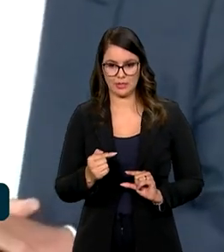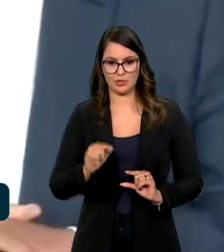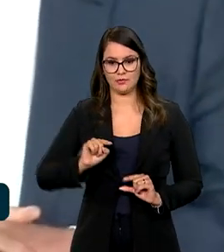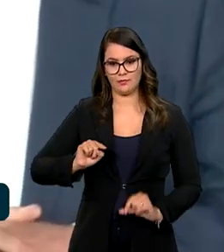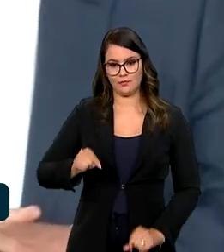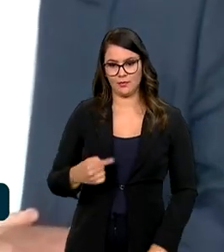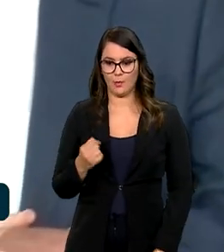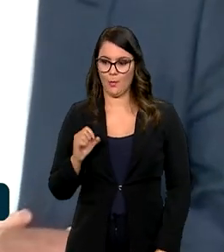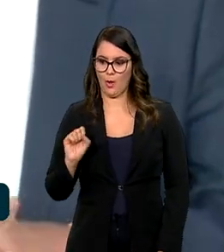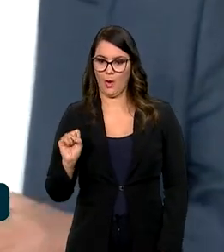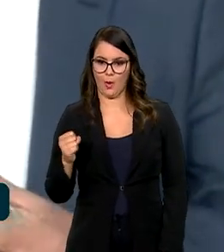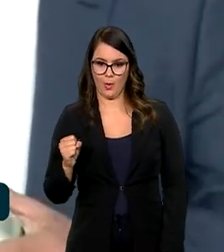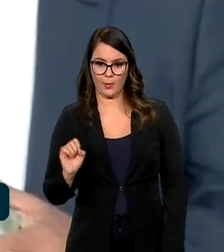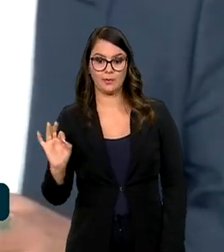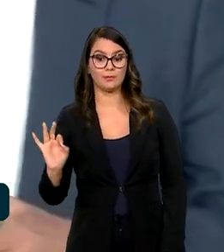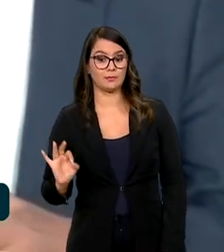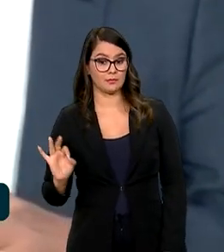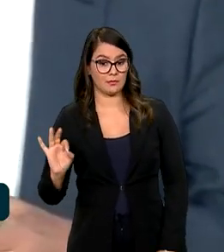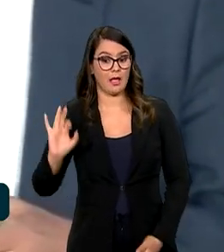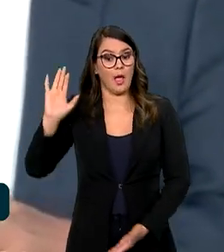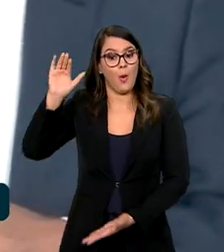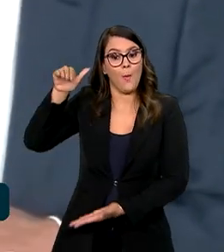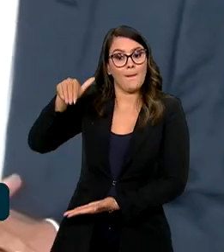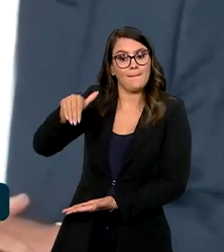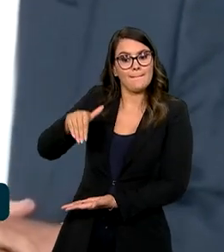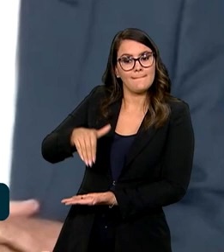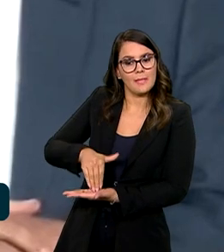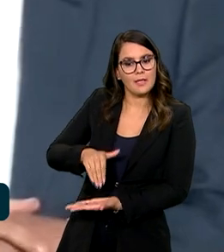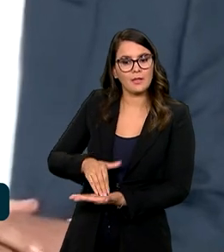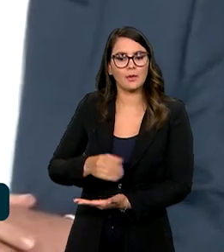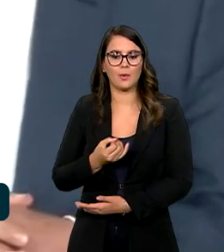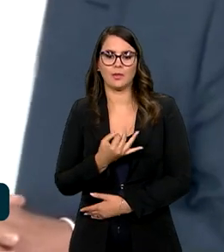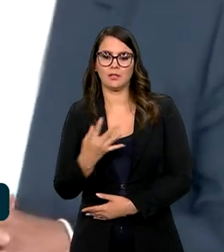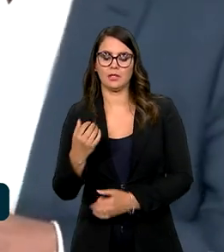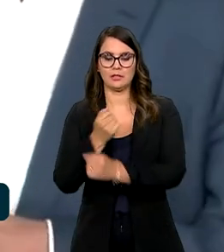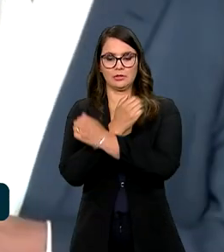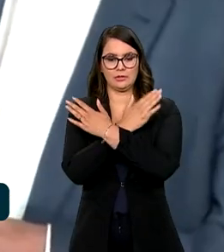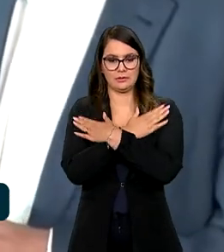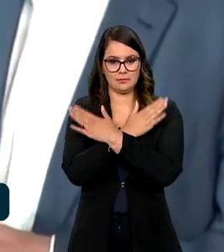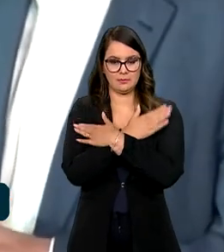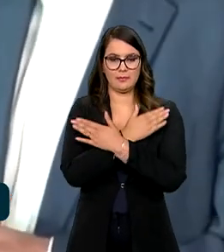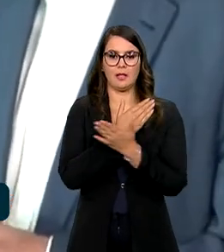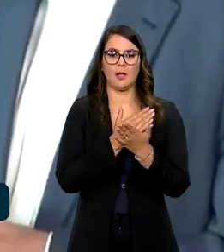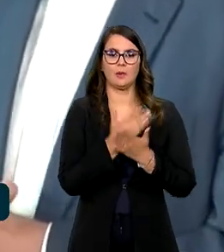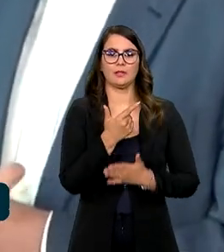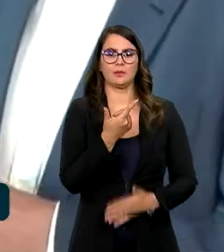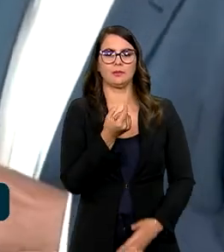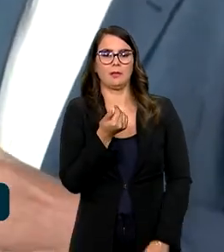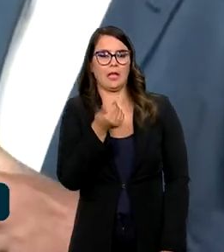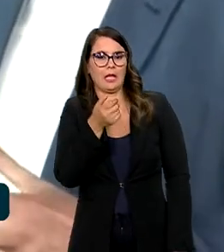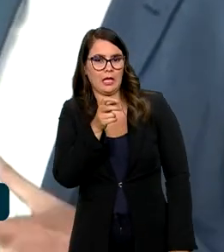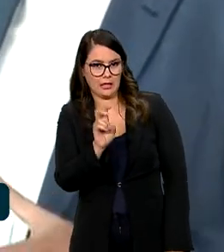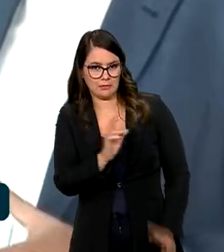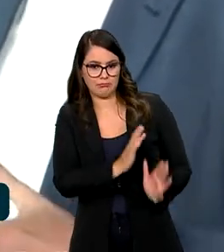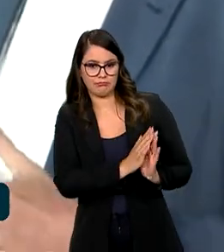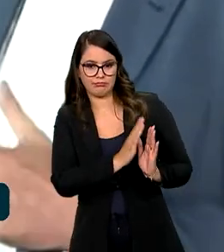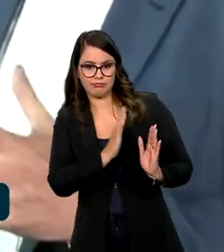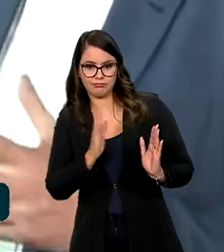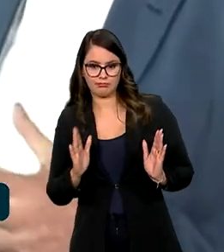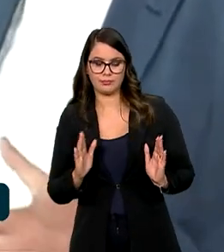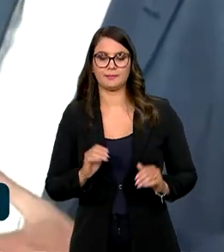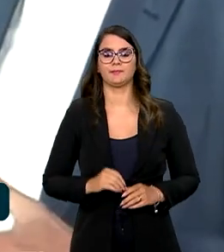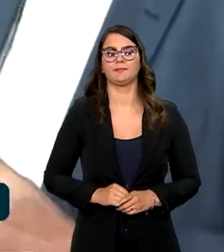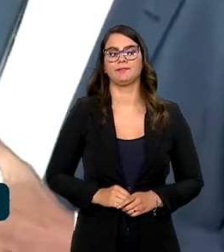7,8 é o menor taxa de desemprego desde 2015 o mercado